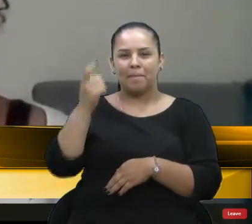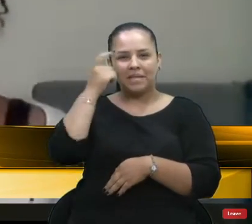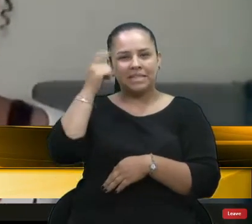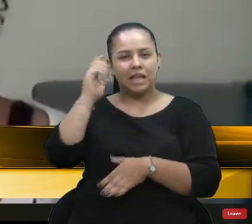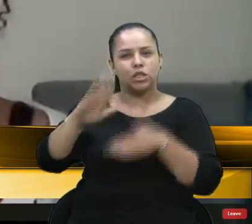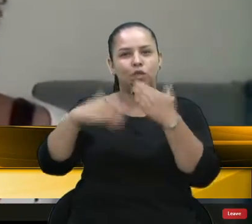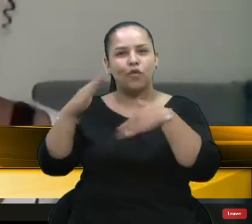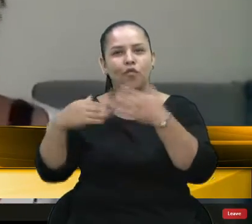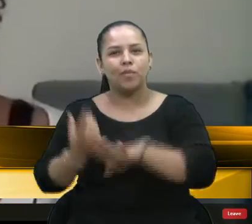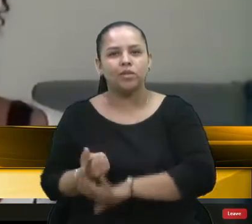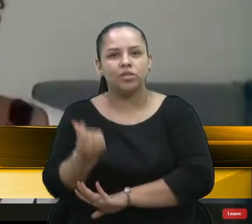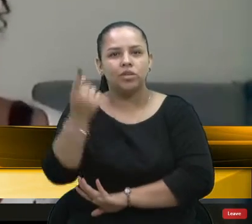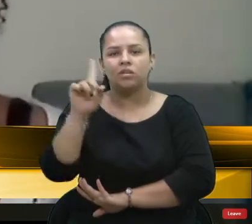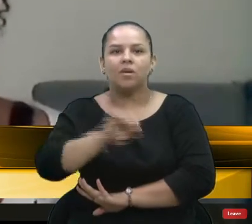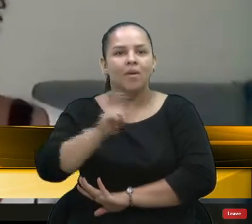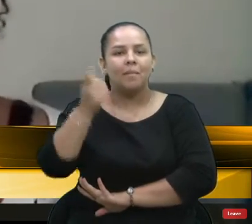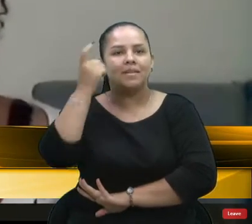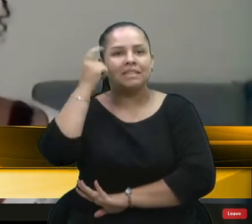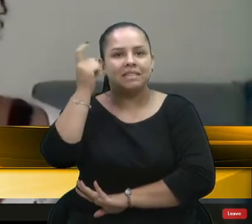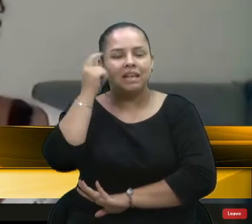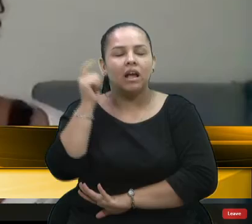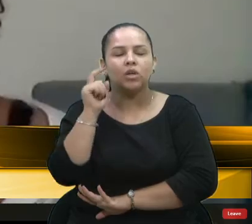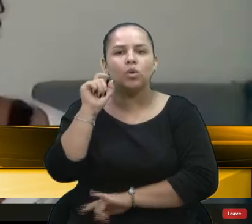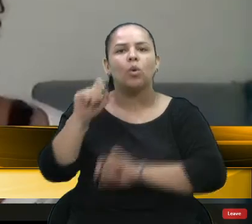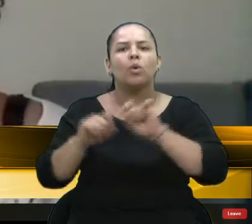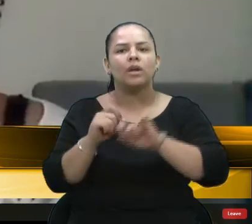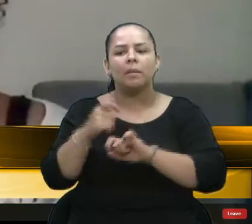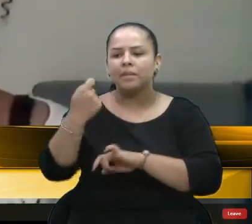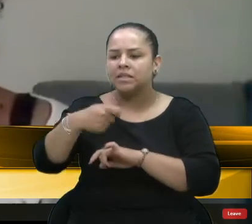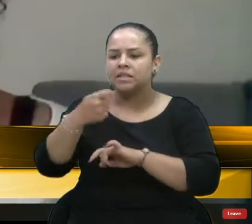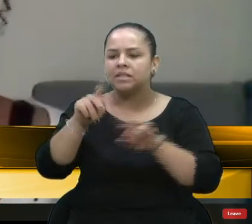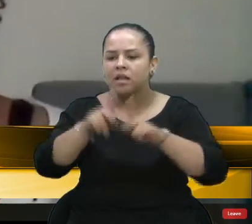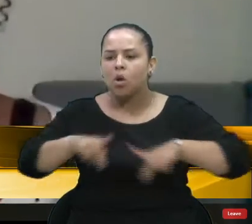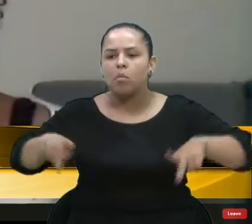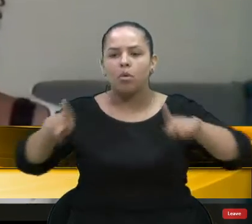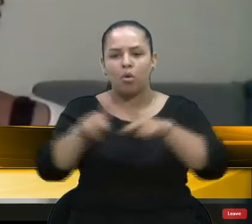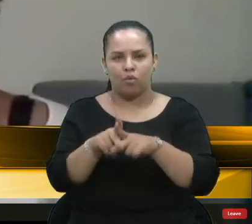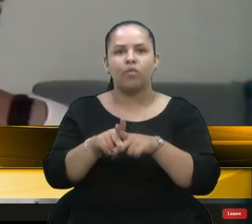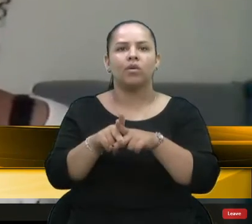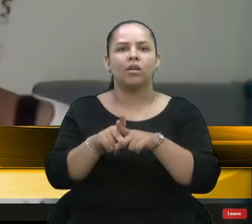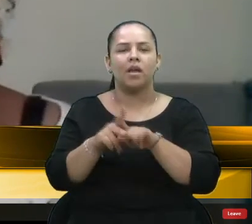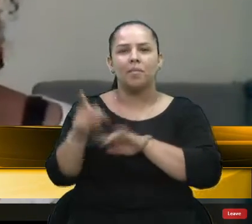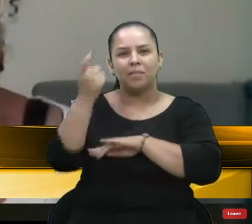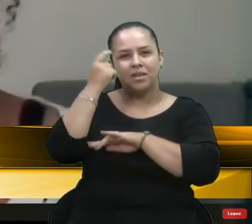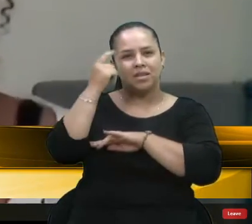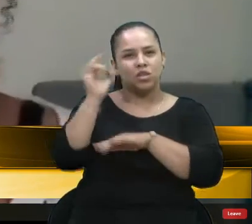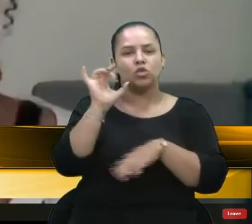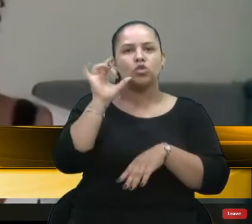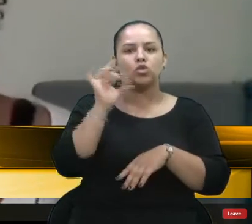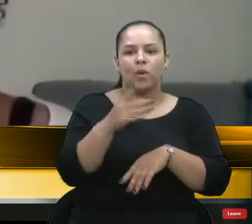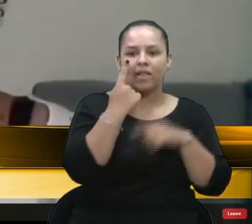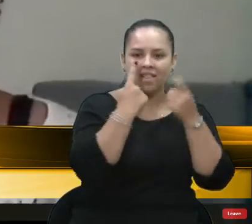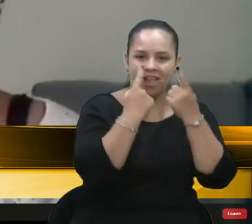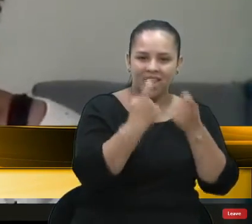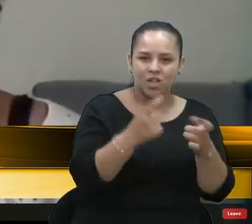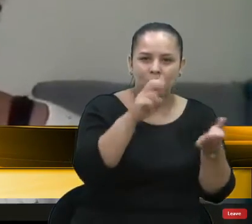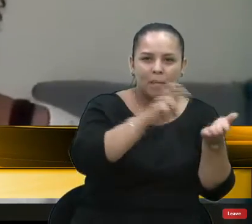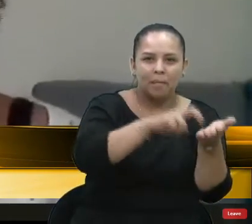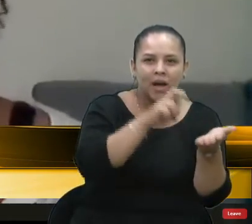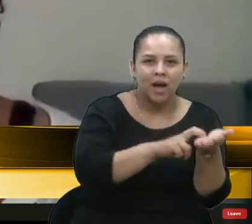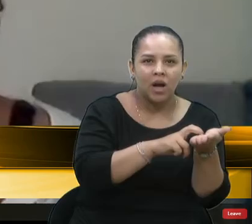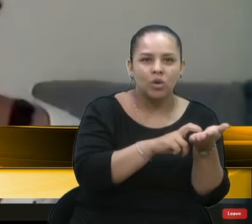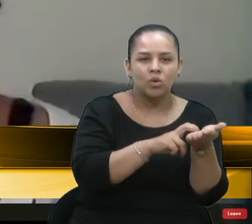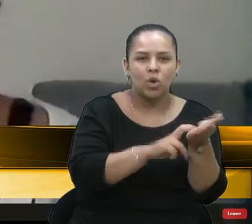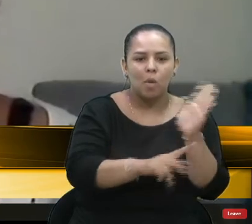isso não é pensar nas necessidades reais da população. Ao contrário, é pensar nos interesses dos bancos, é pensar nos